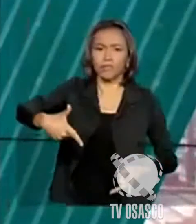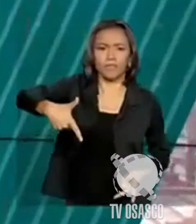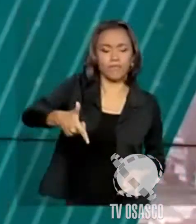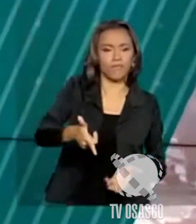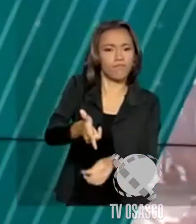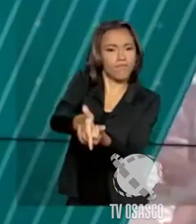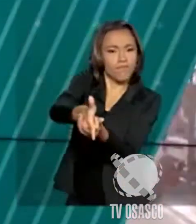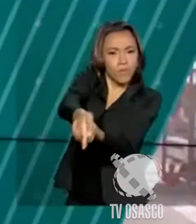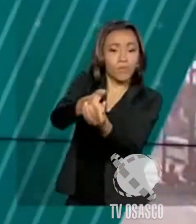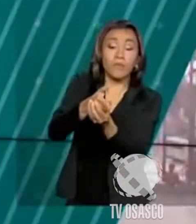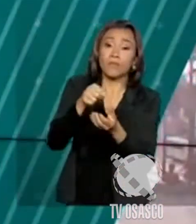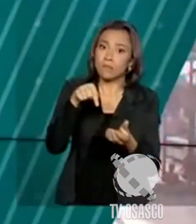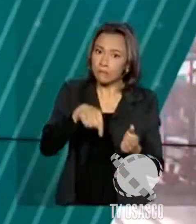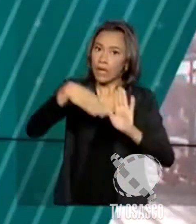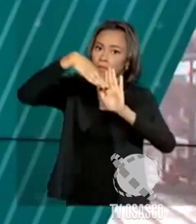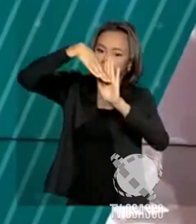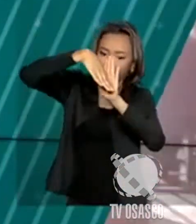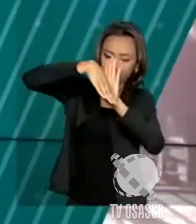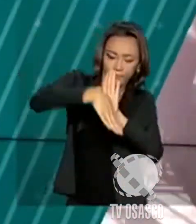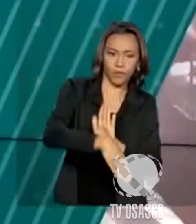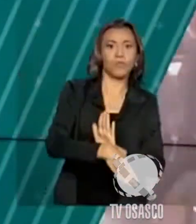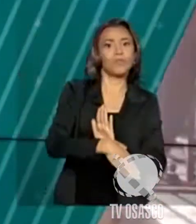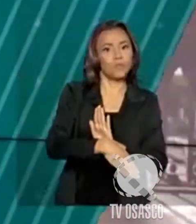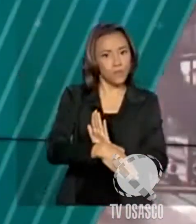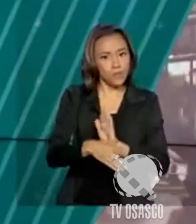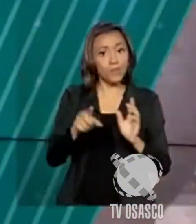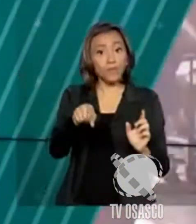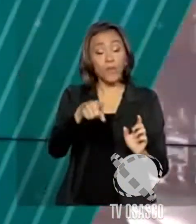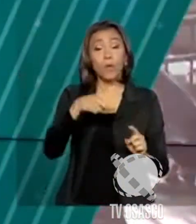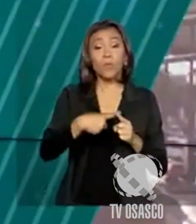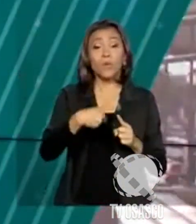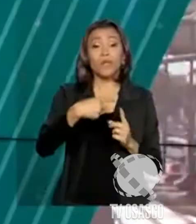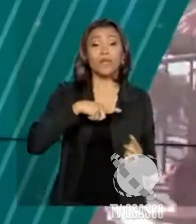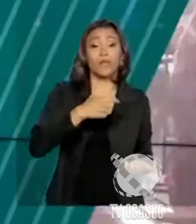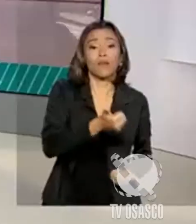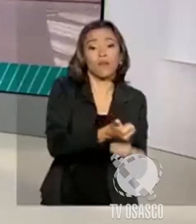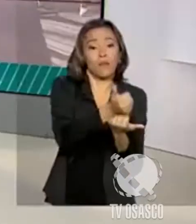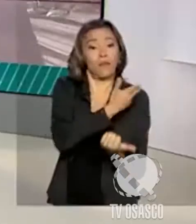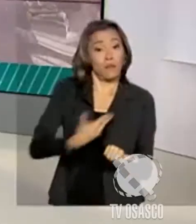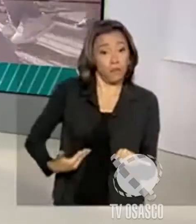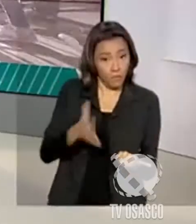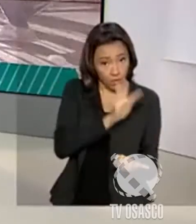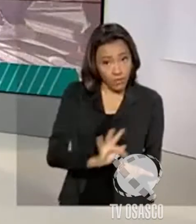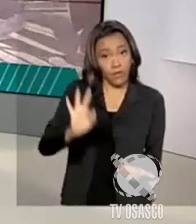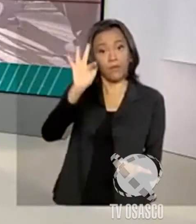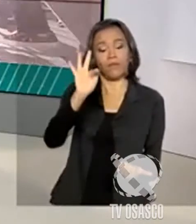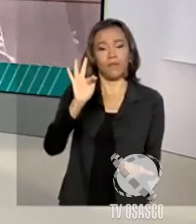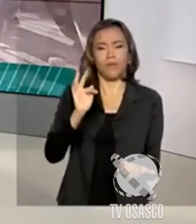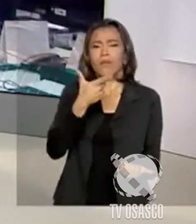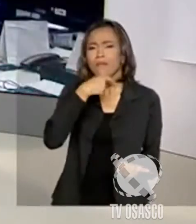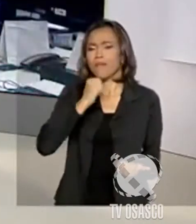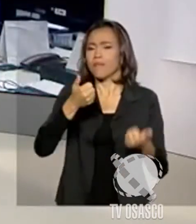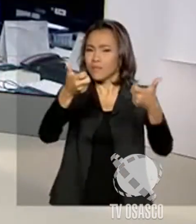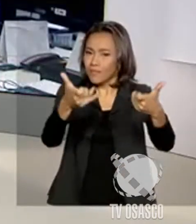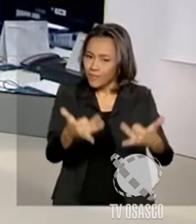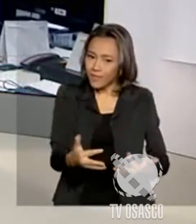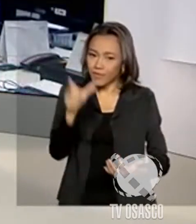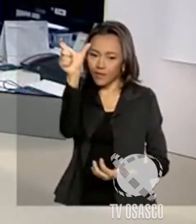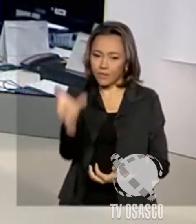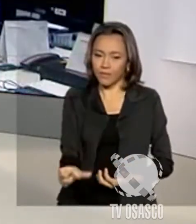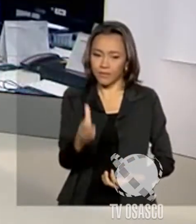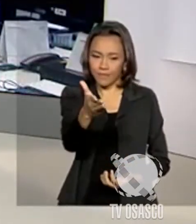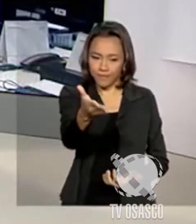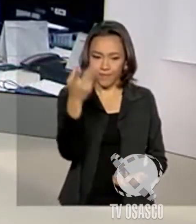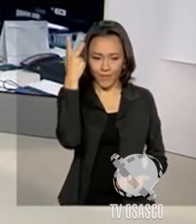nos municípios que recebem o projeto Em Frente Brasil do governo federal. Quem explica pra gente é o repórter Dimas Soud, direto de